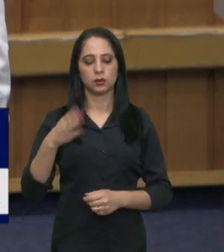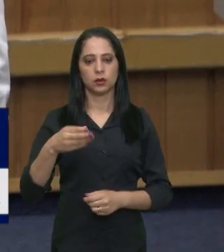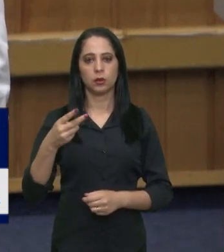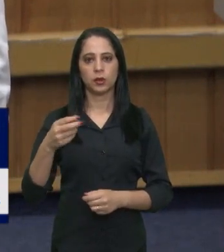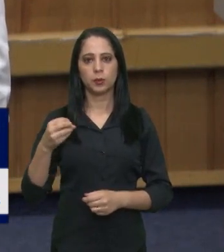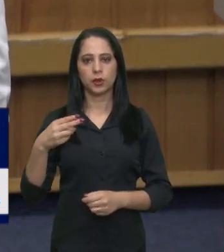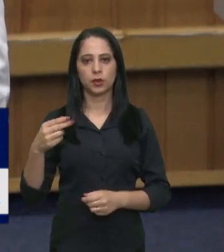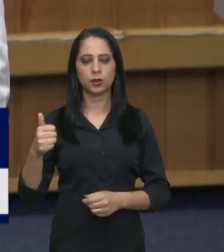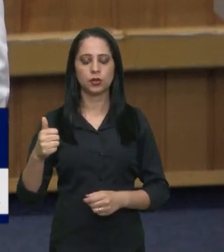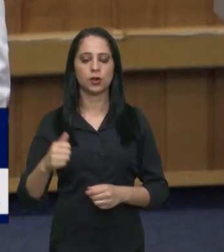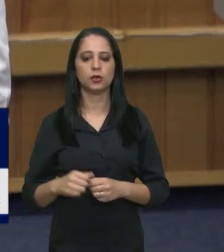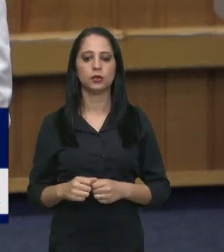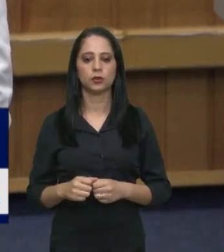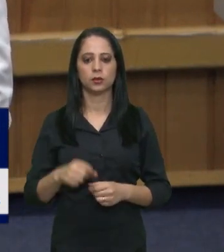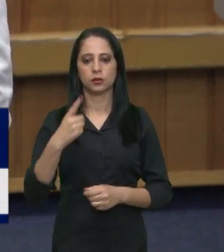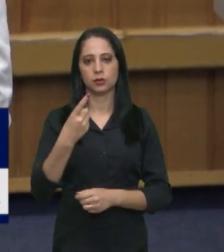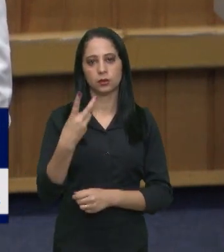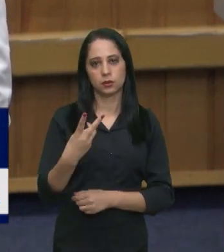11923/2021,